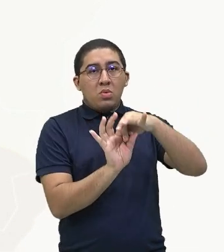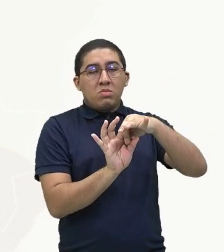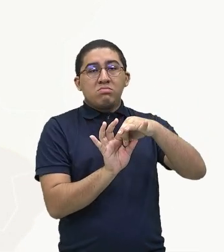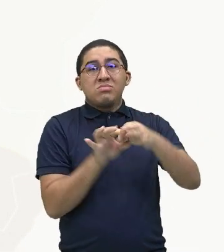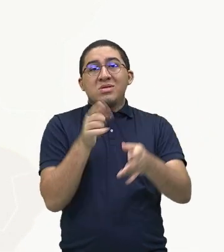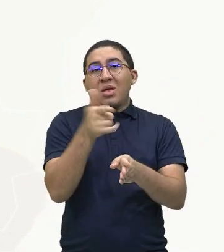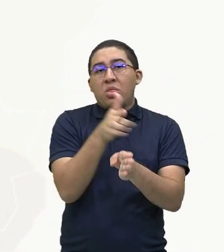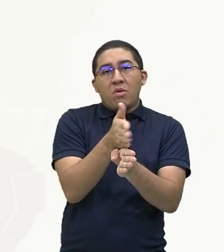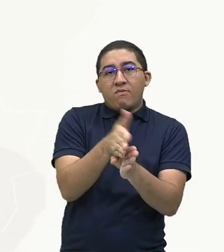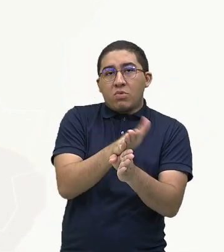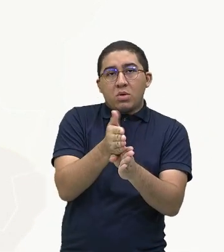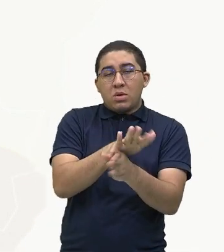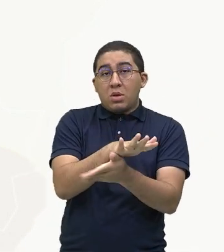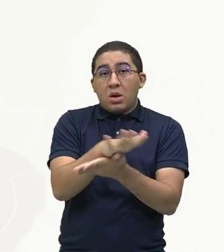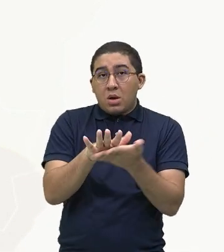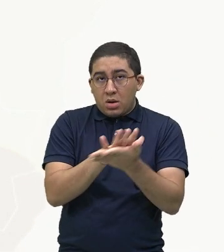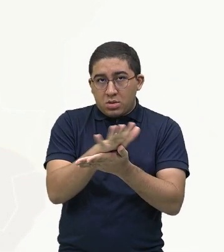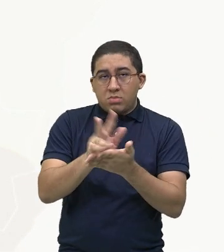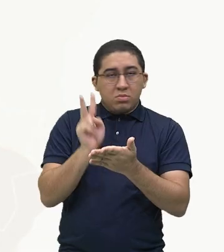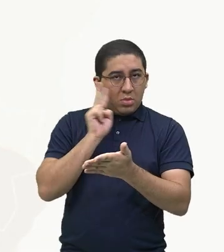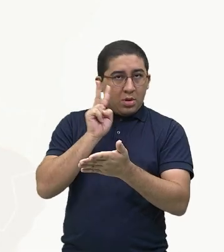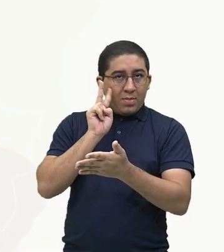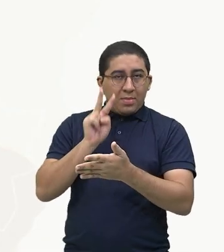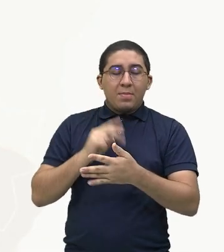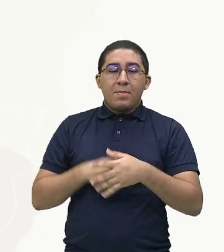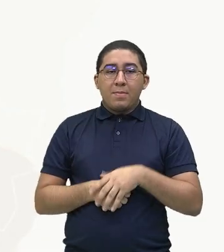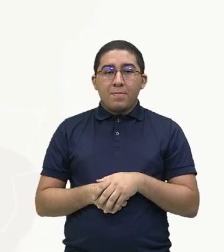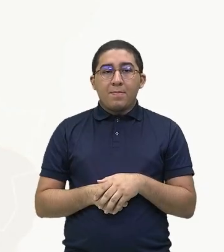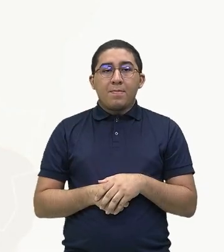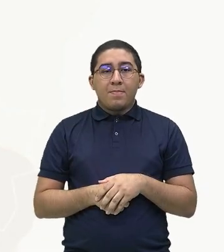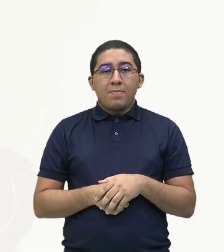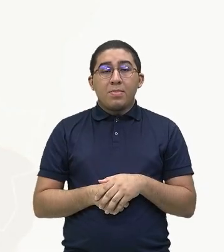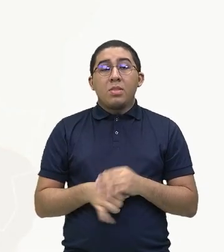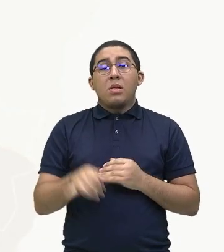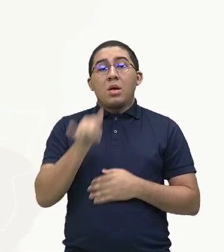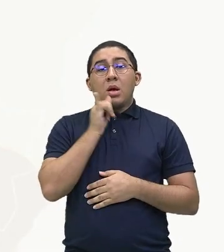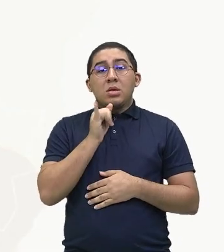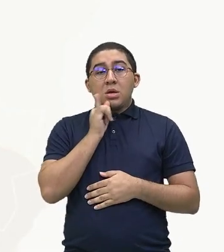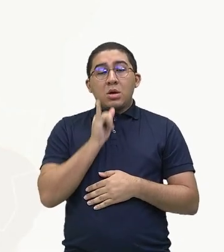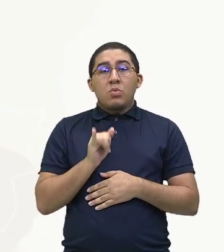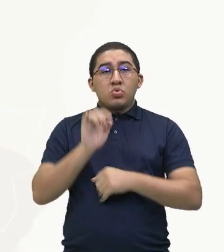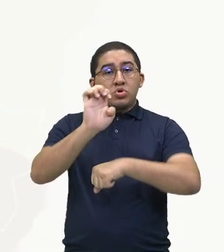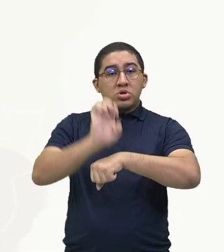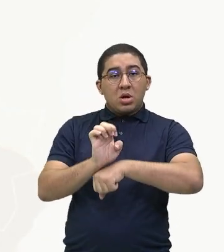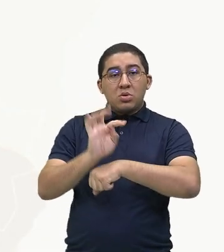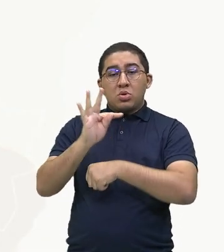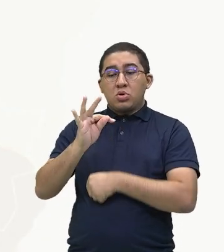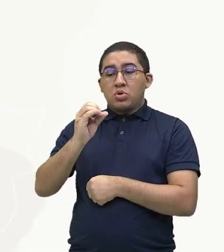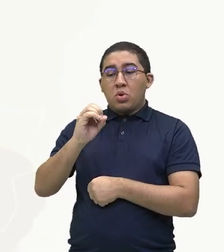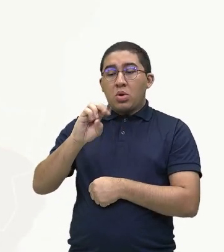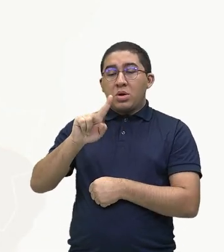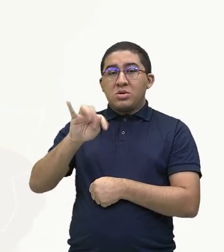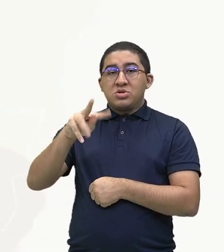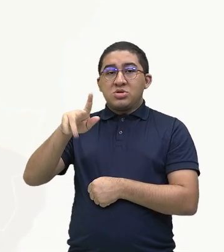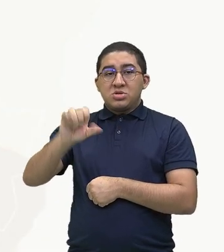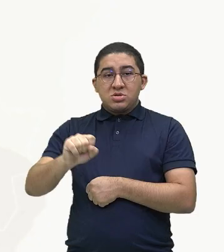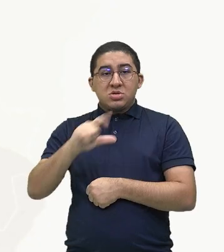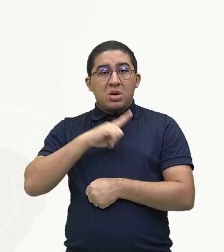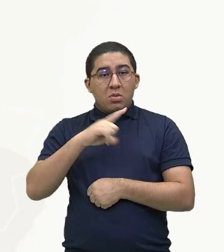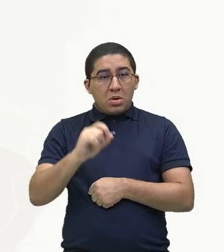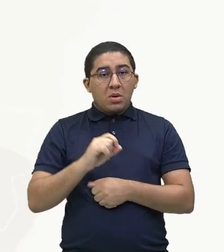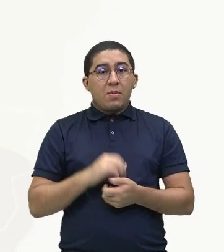territoriais de cada um dos estados que eu coloquei para vocês. Exemplo aí de Tocantins, olha, a gente tem uma parte dele na Amazônia e também